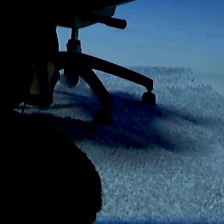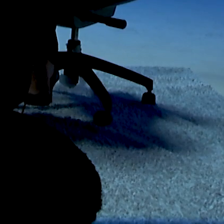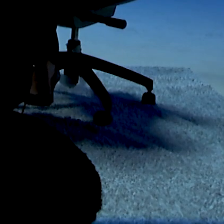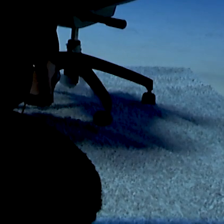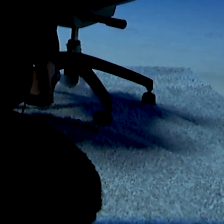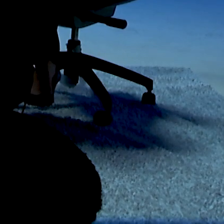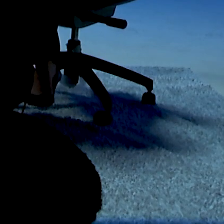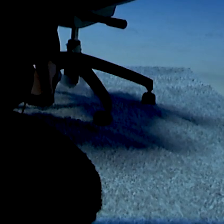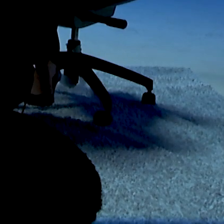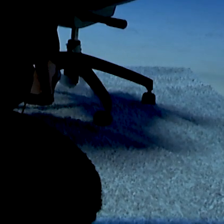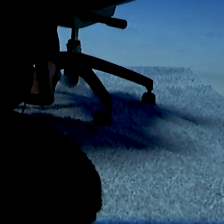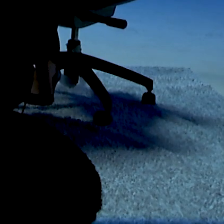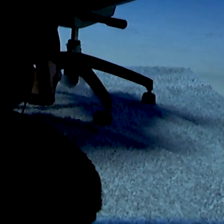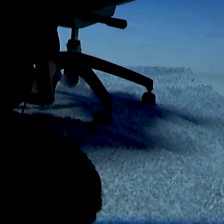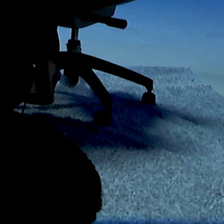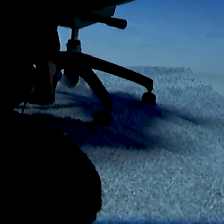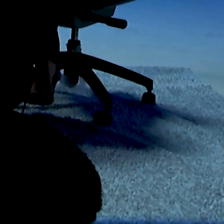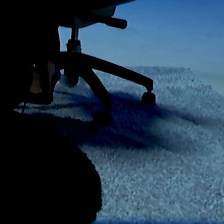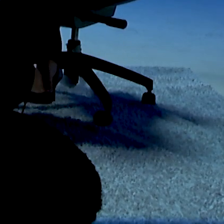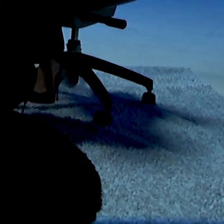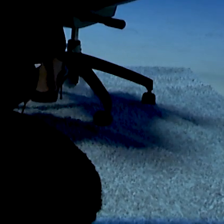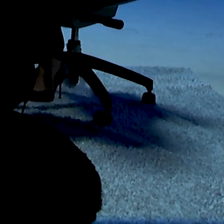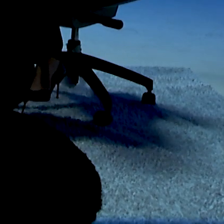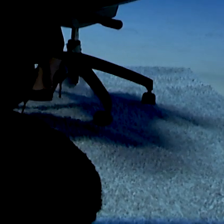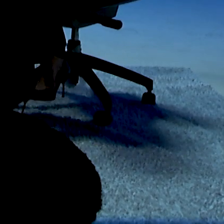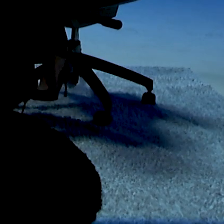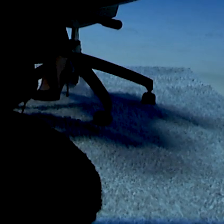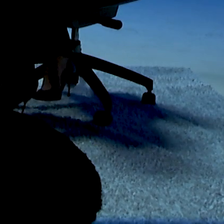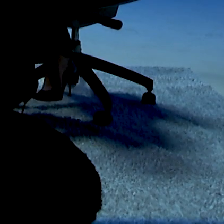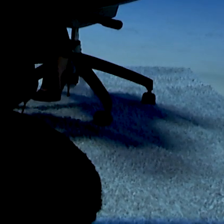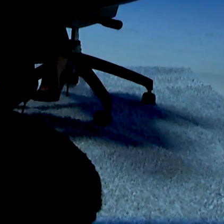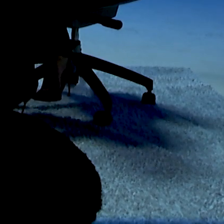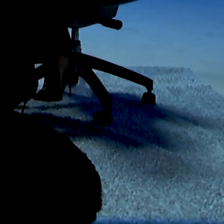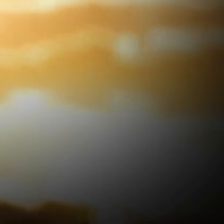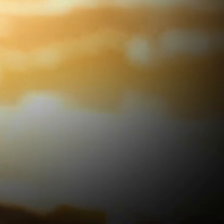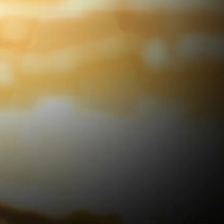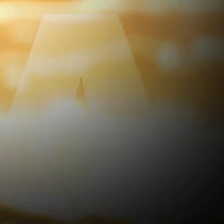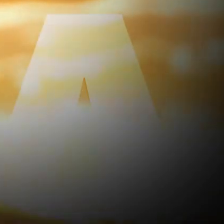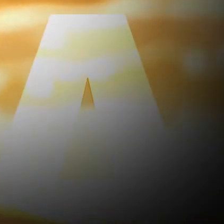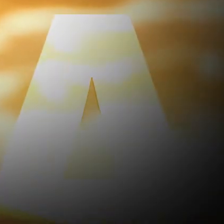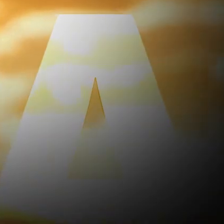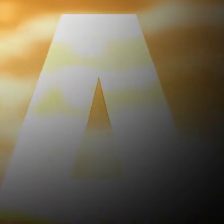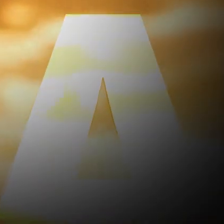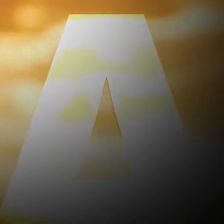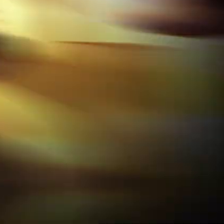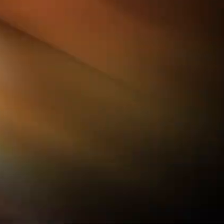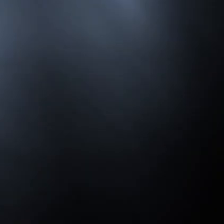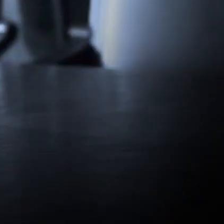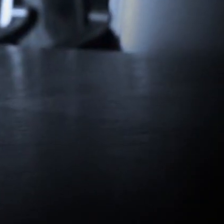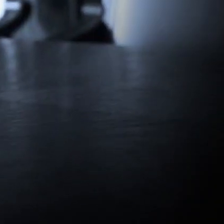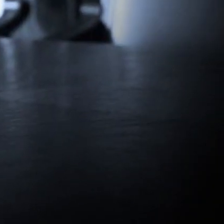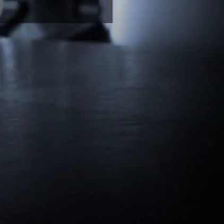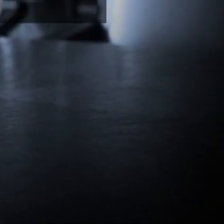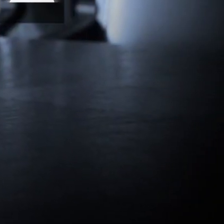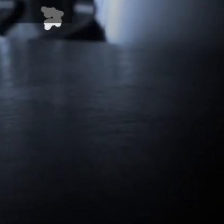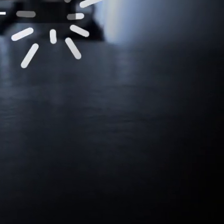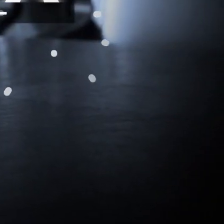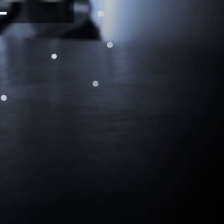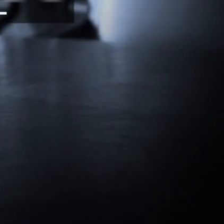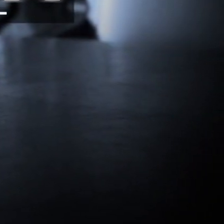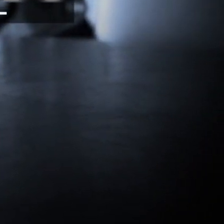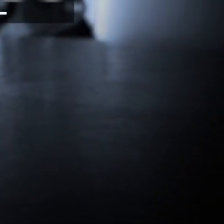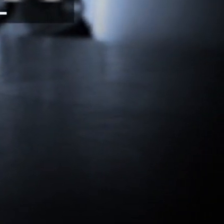@luanaruizruiz e realmente eu convido a todos para participarem e acompanharem, é um assunto latente e importante. Importante, que promete, que a